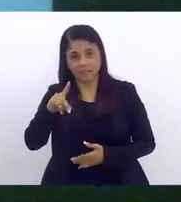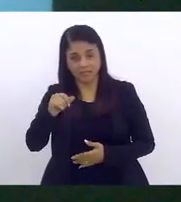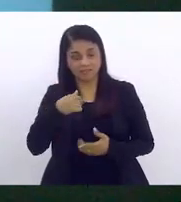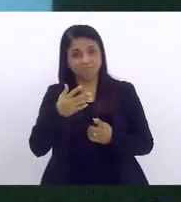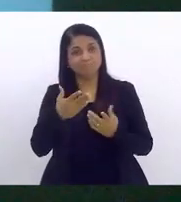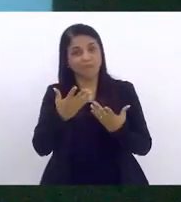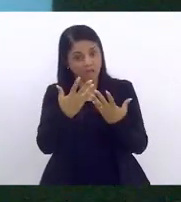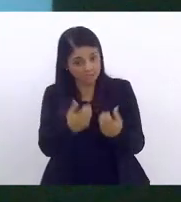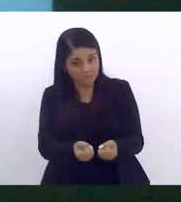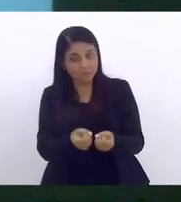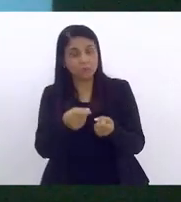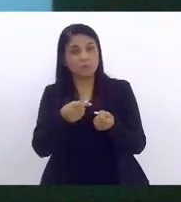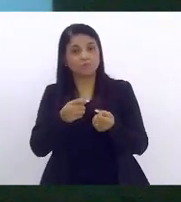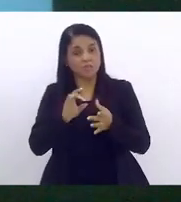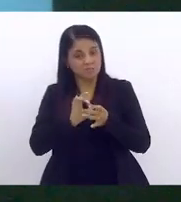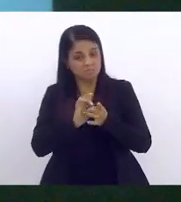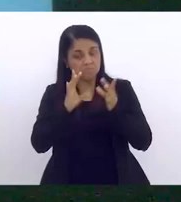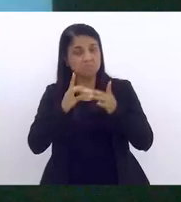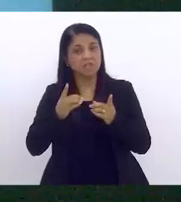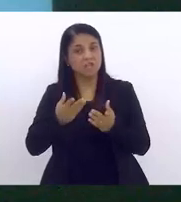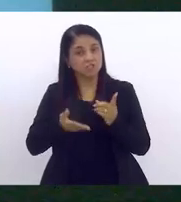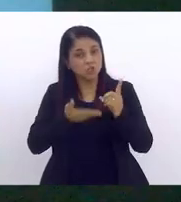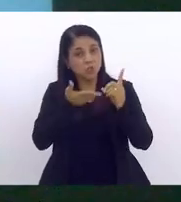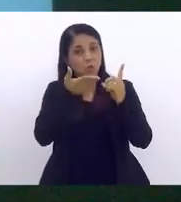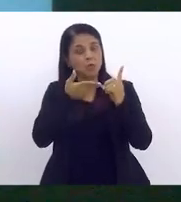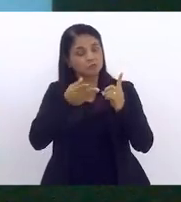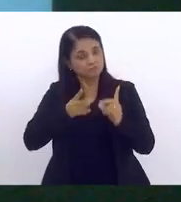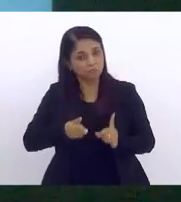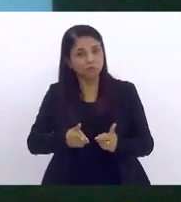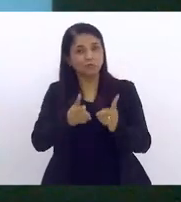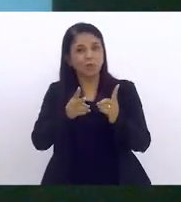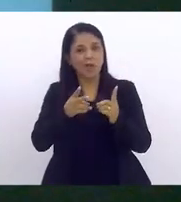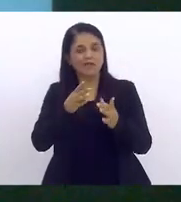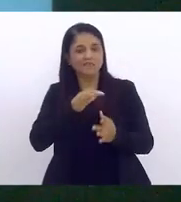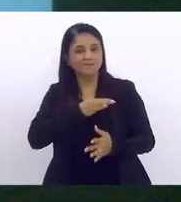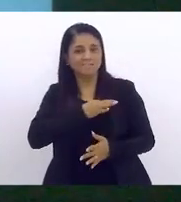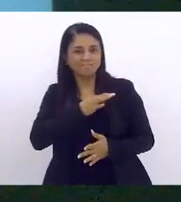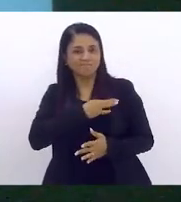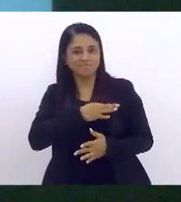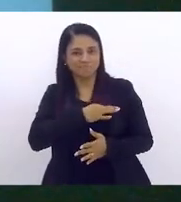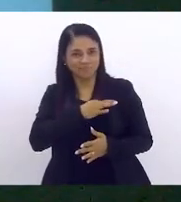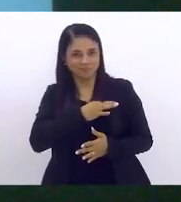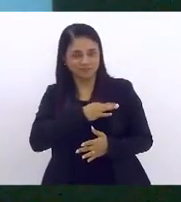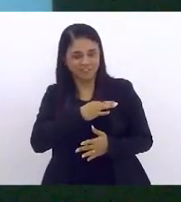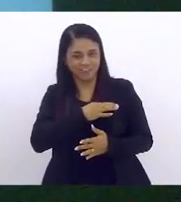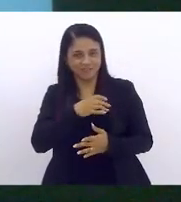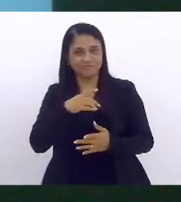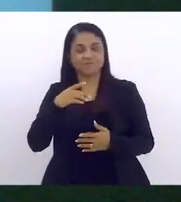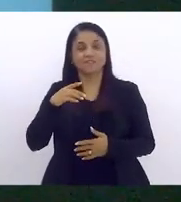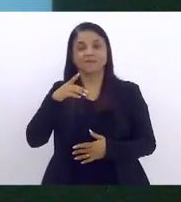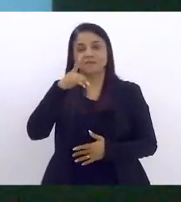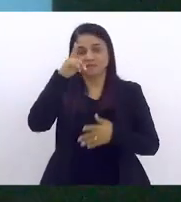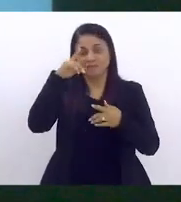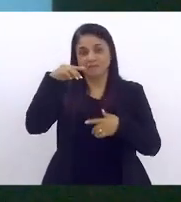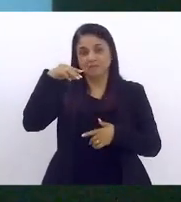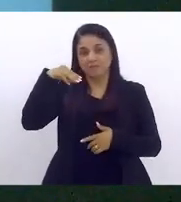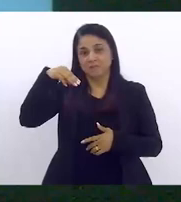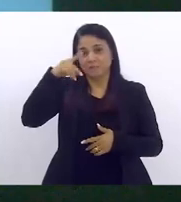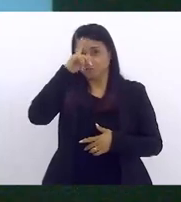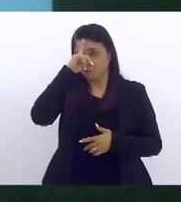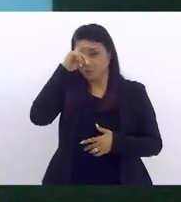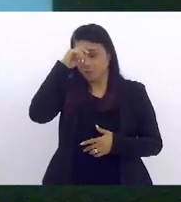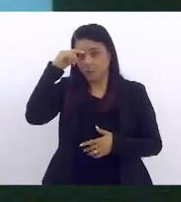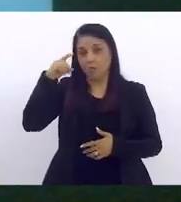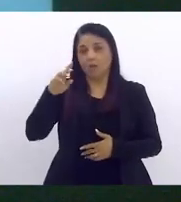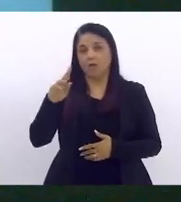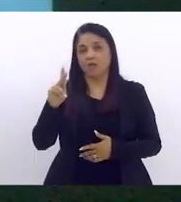doulas permanecessem ali fazendo essa assistência voluntariada na maternidade Herculano Pinheiro, no bairro de Madureira.